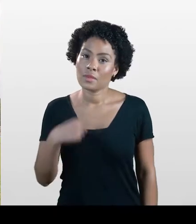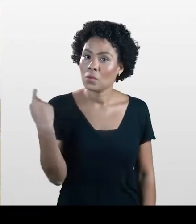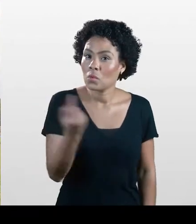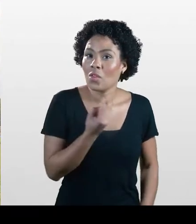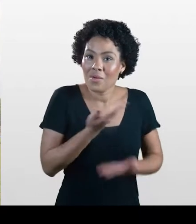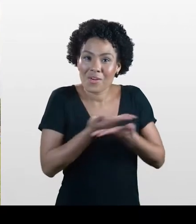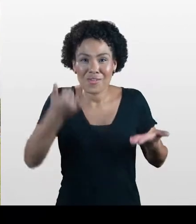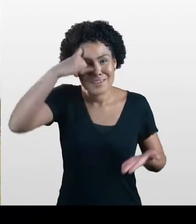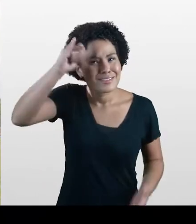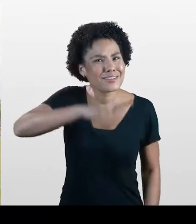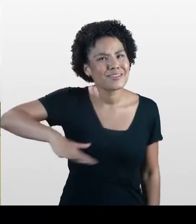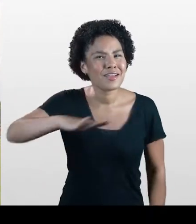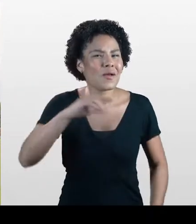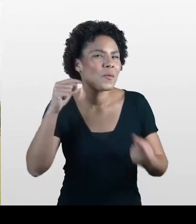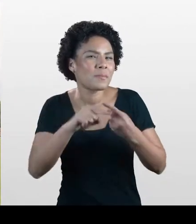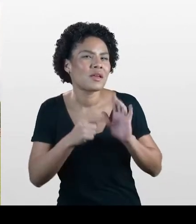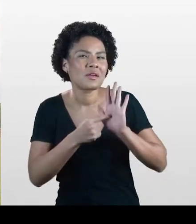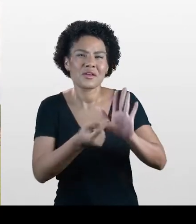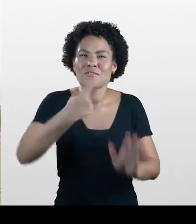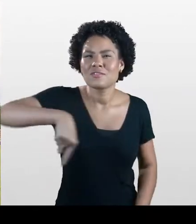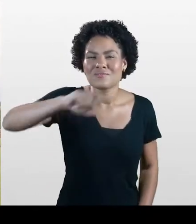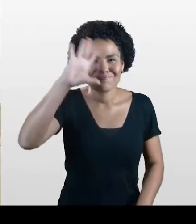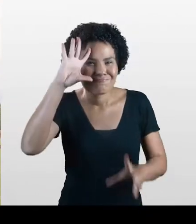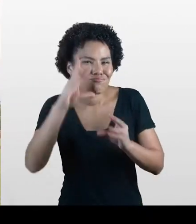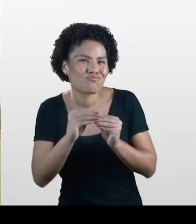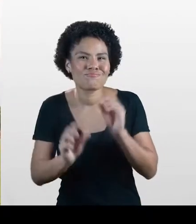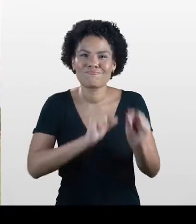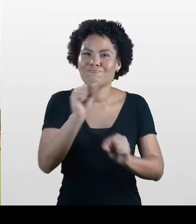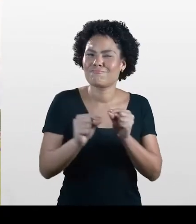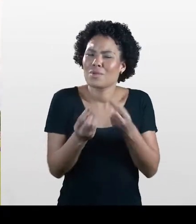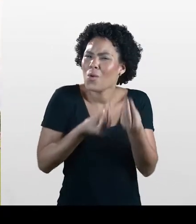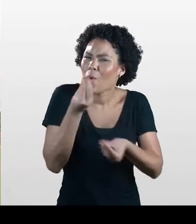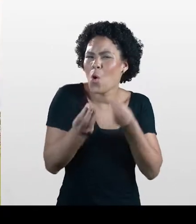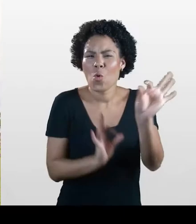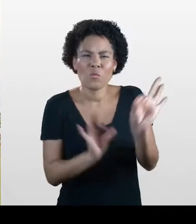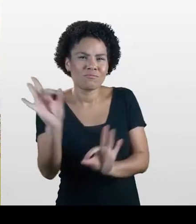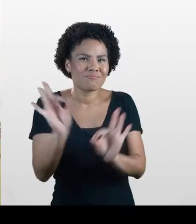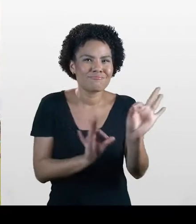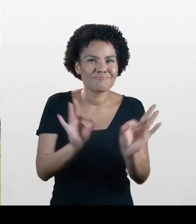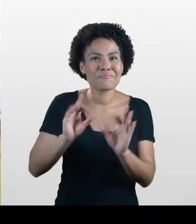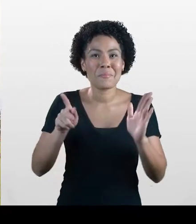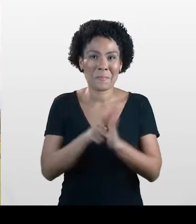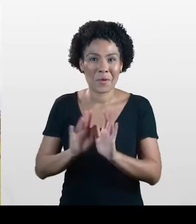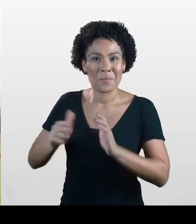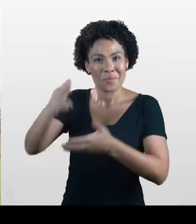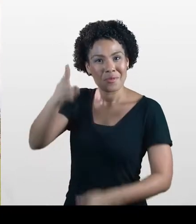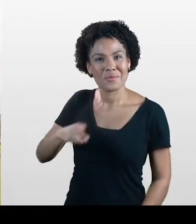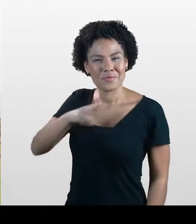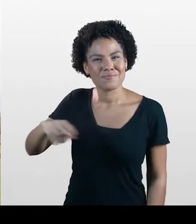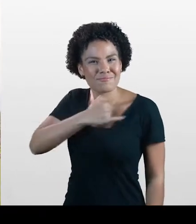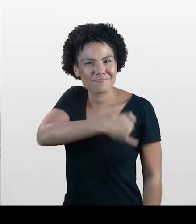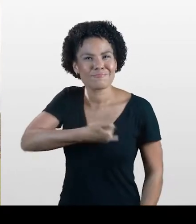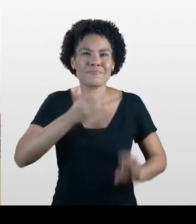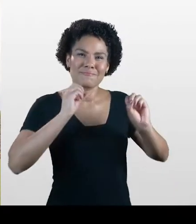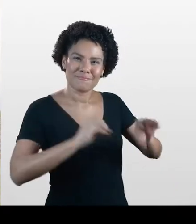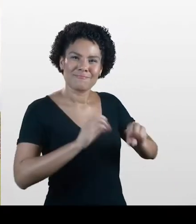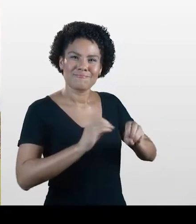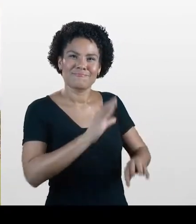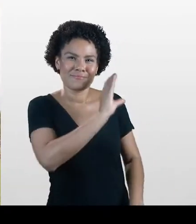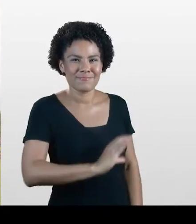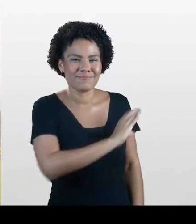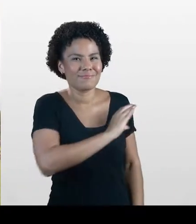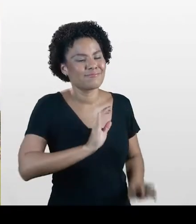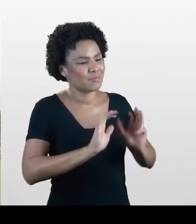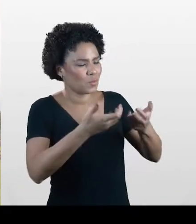Nós viemos ao Sítio Arqueológico daqui de São Miguel para dar a vocês a dimensão de como funcionava a organização dos jesuítas no processo